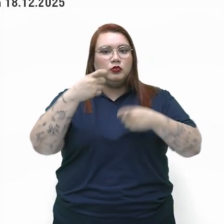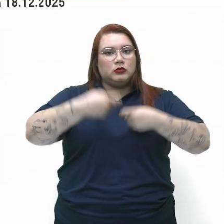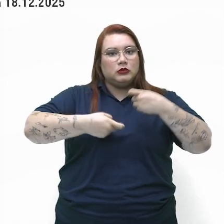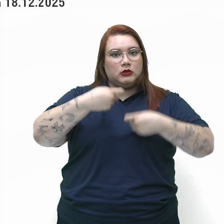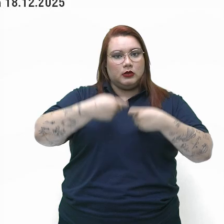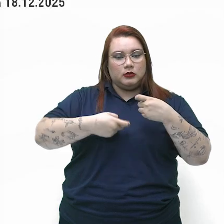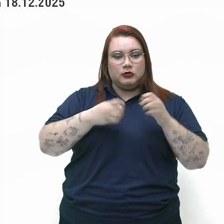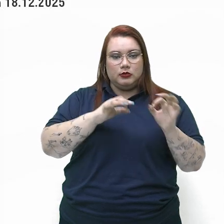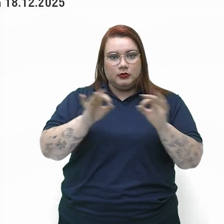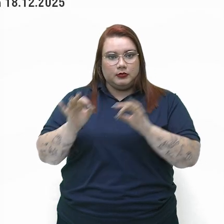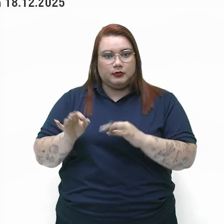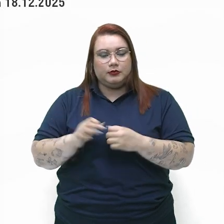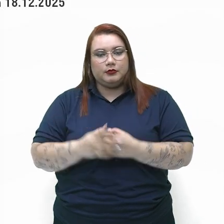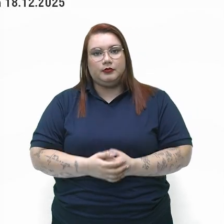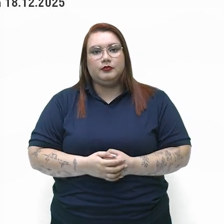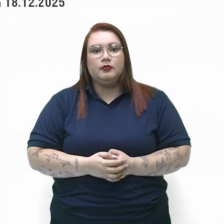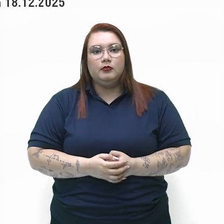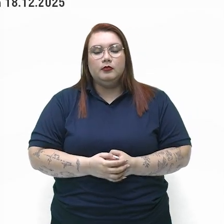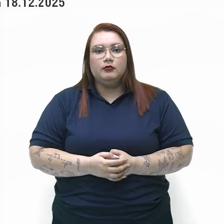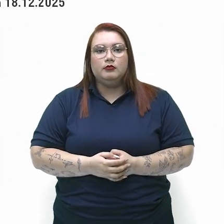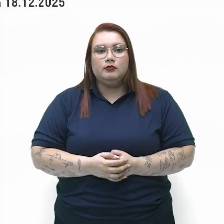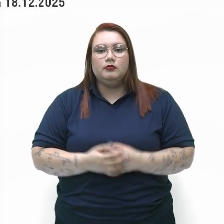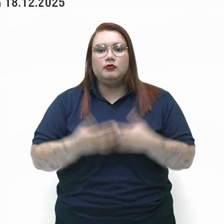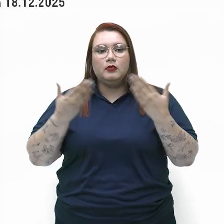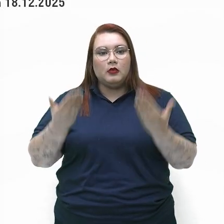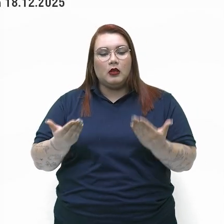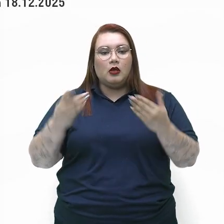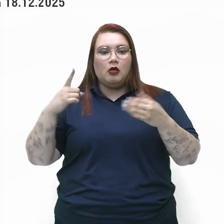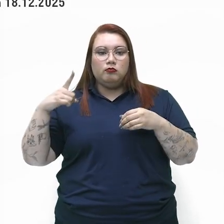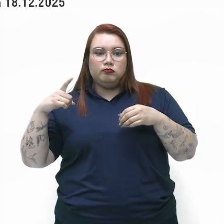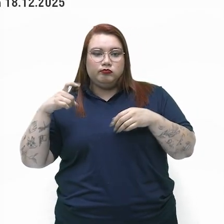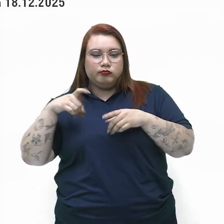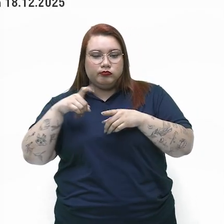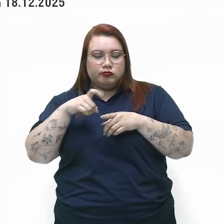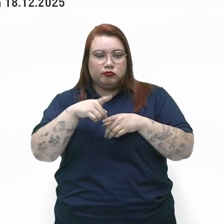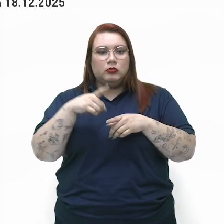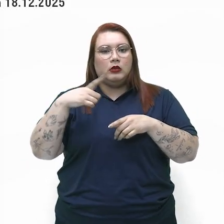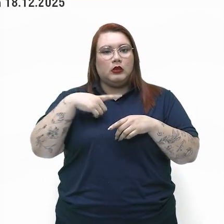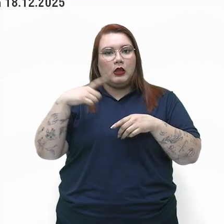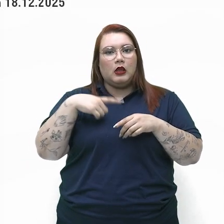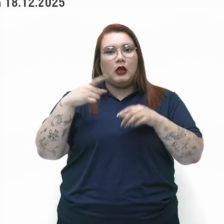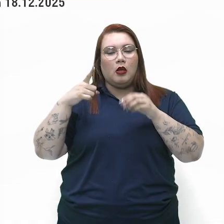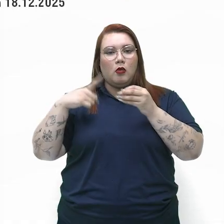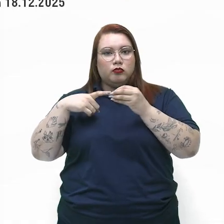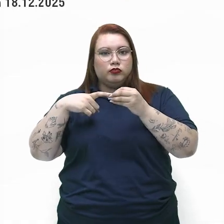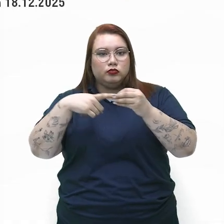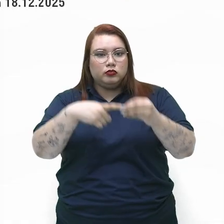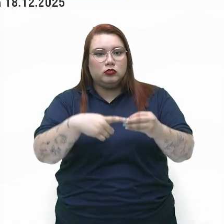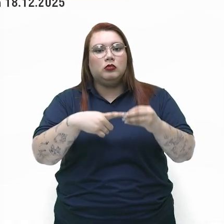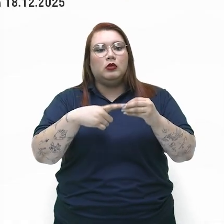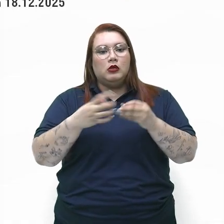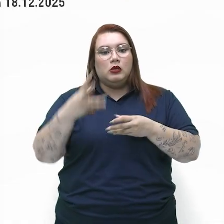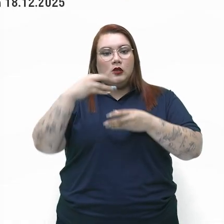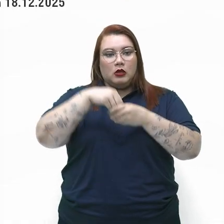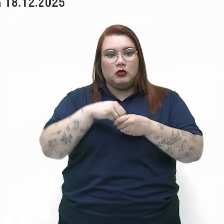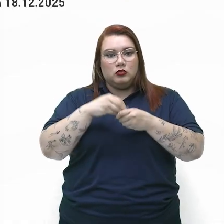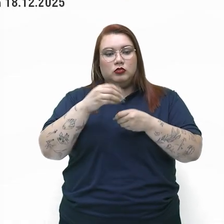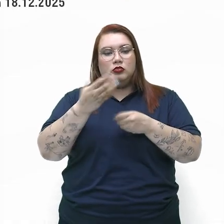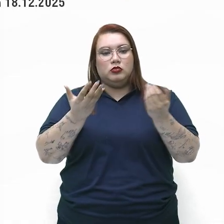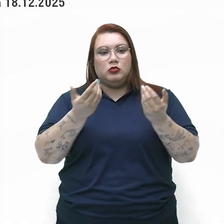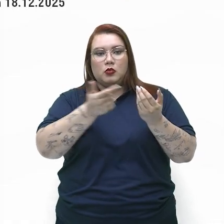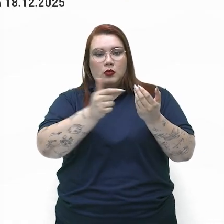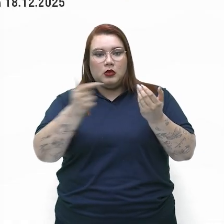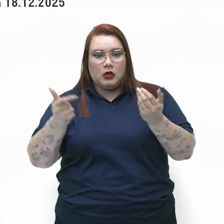no momento do ato sexual. Bem, como os espermatozoides eles não são liberados no interior do